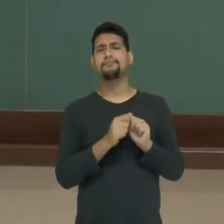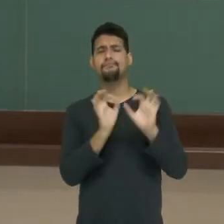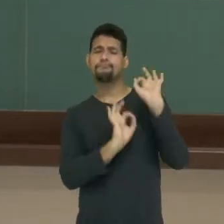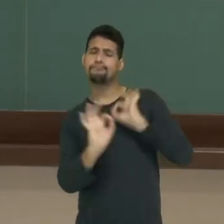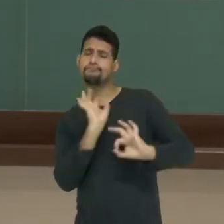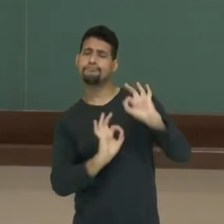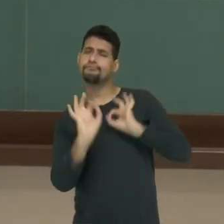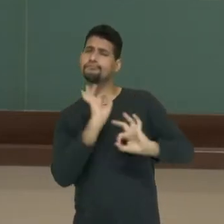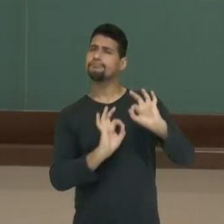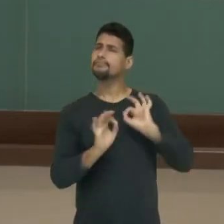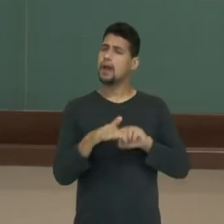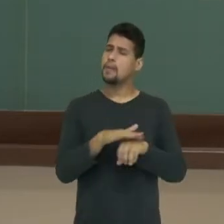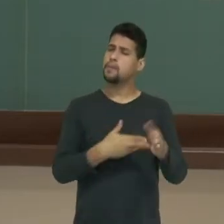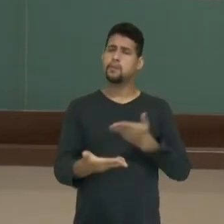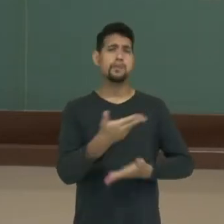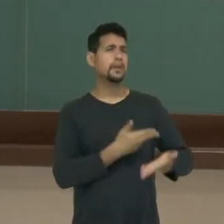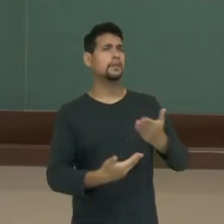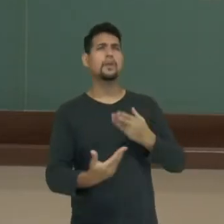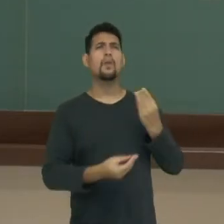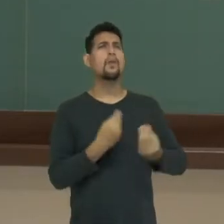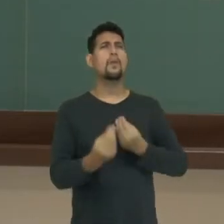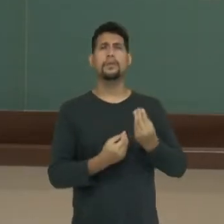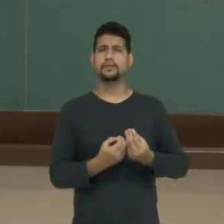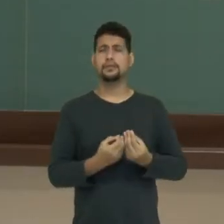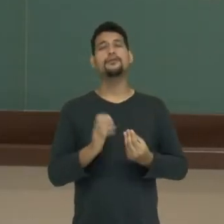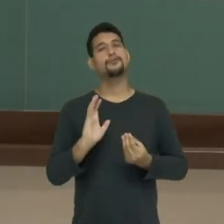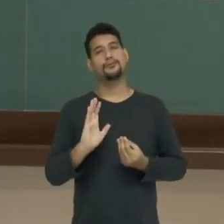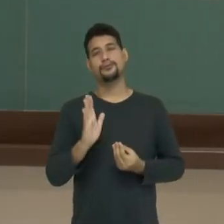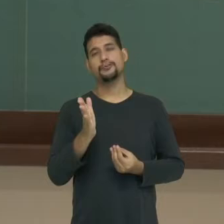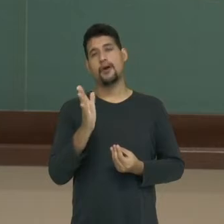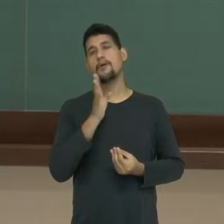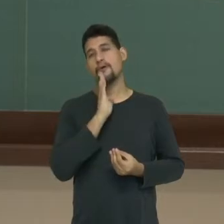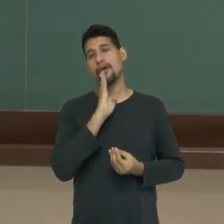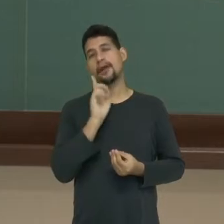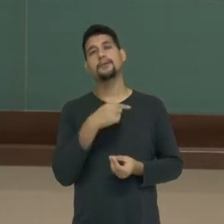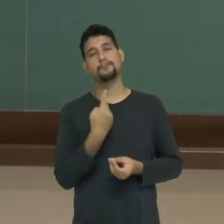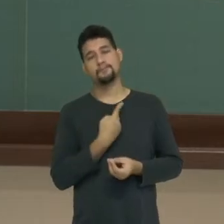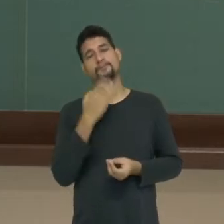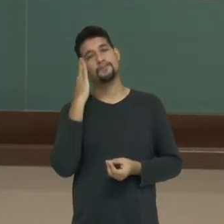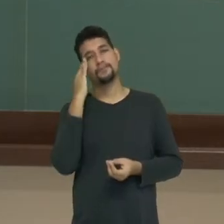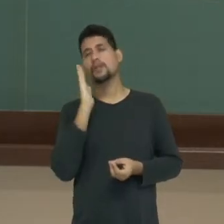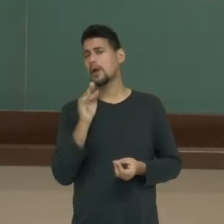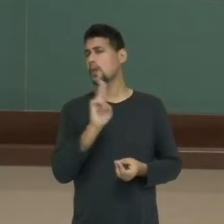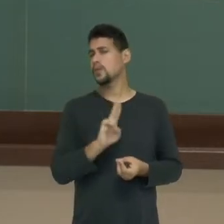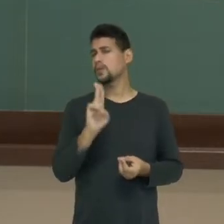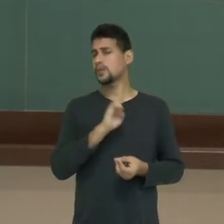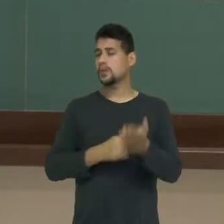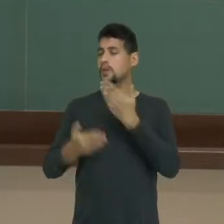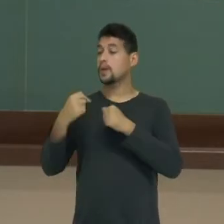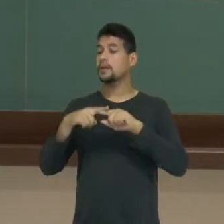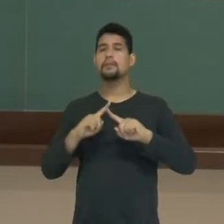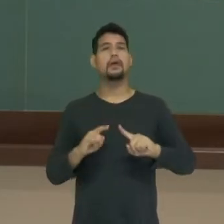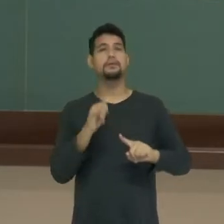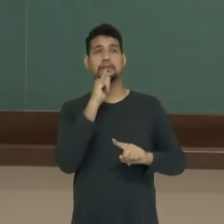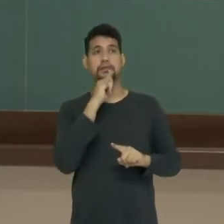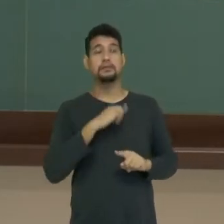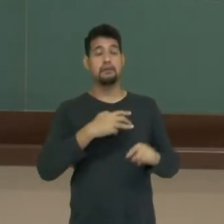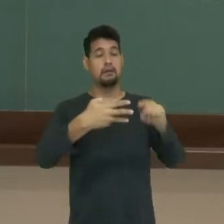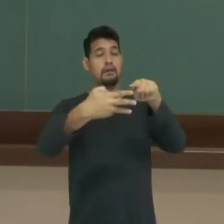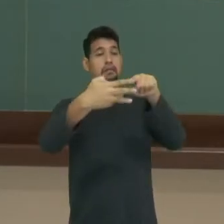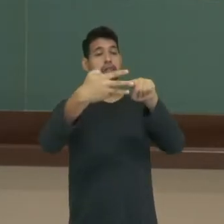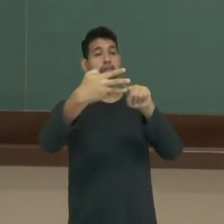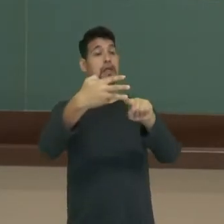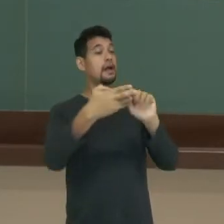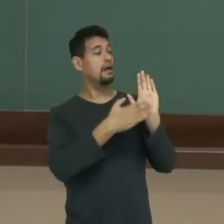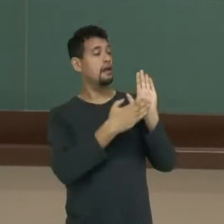montar esse diagrama de árvore? Então, já é conhecido nosso, o diagrama de árvore. Então, eu tenho os 3 candidatos,